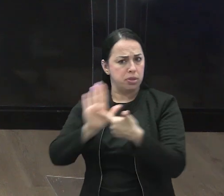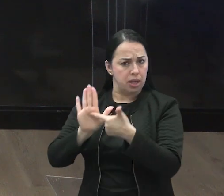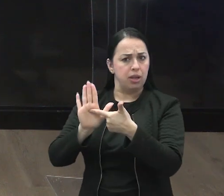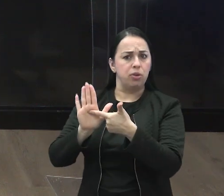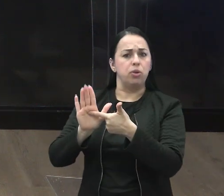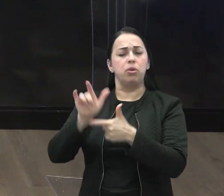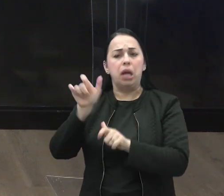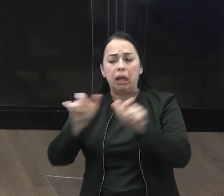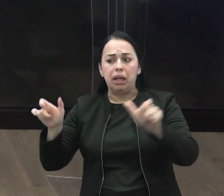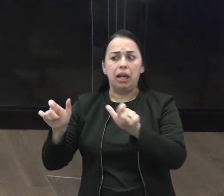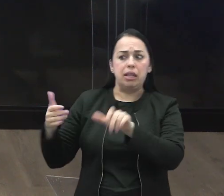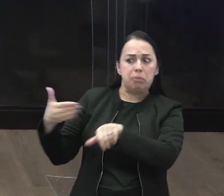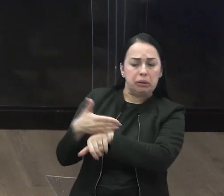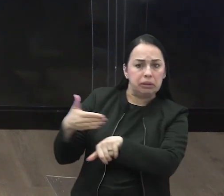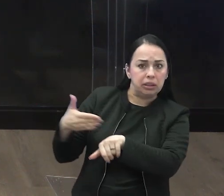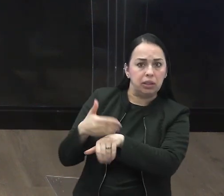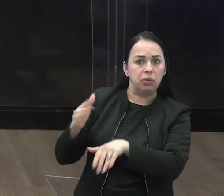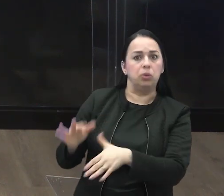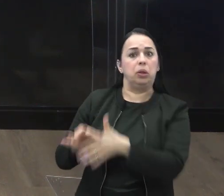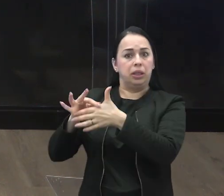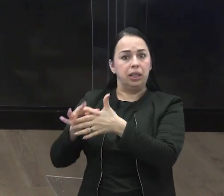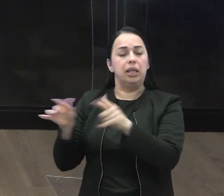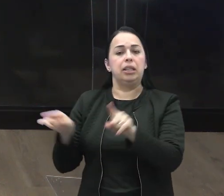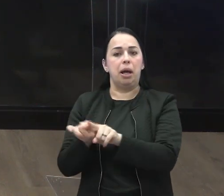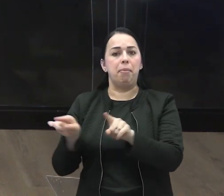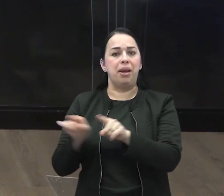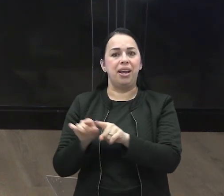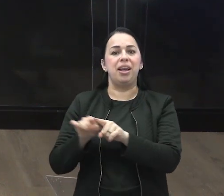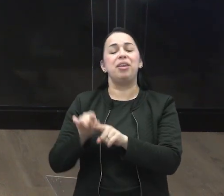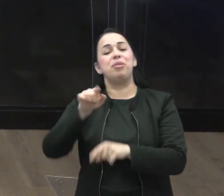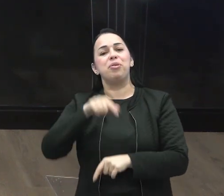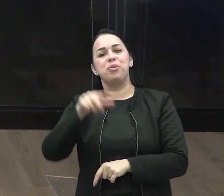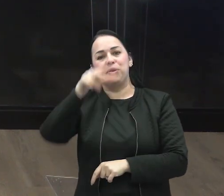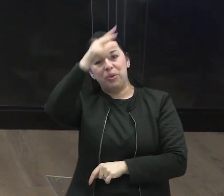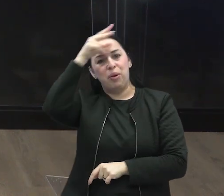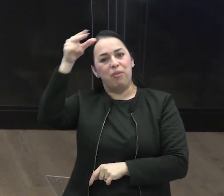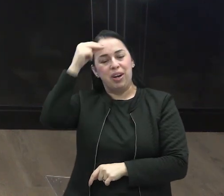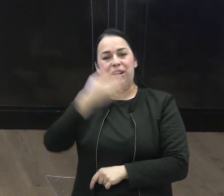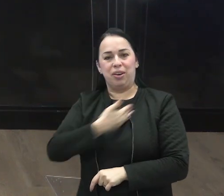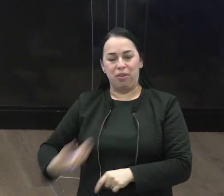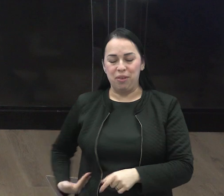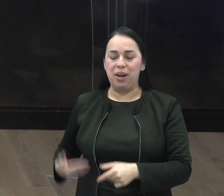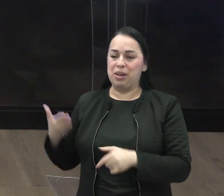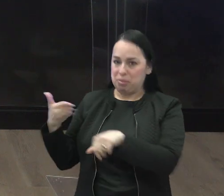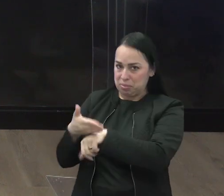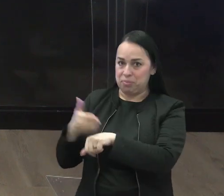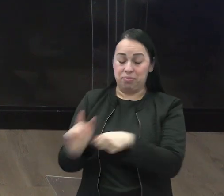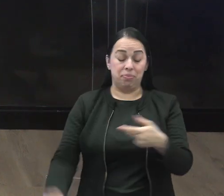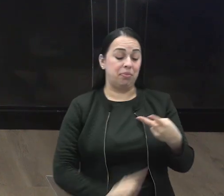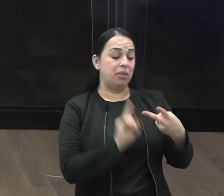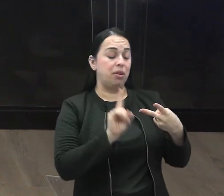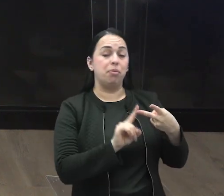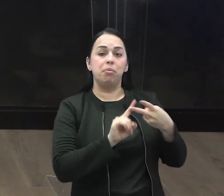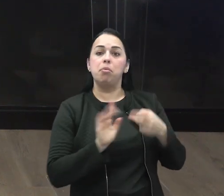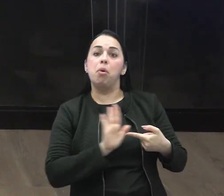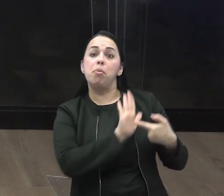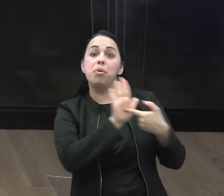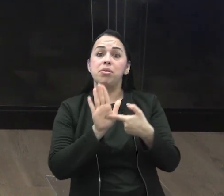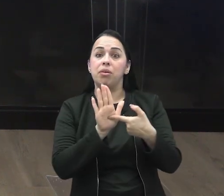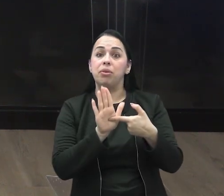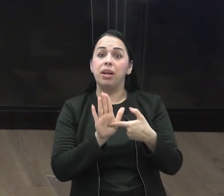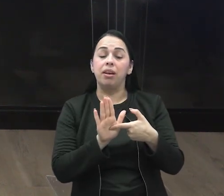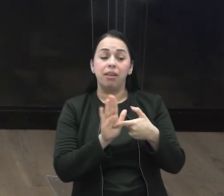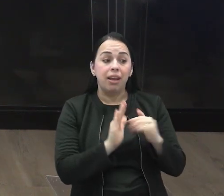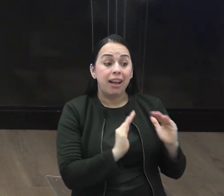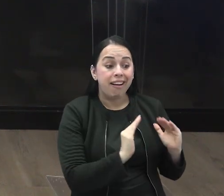um encontro que reuniu representantes da sociedade civil e também do poder público. Vamos mostrar ainda uma iniciativa